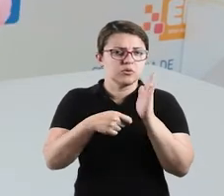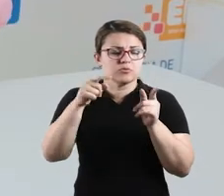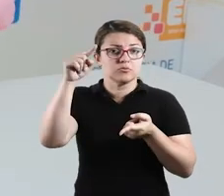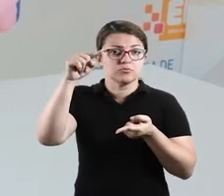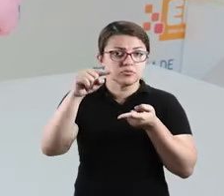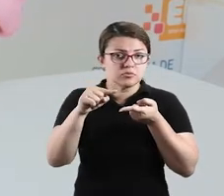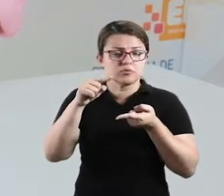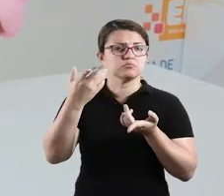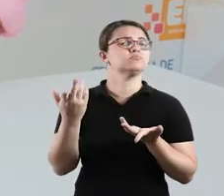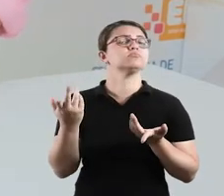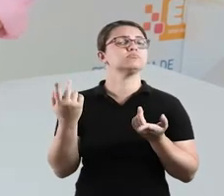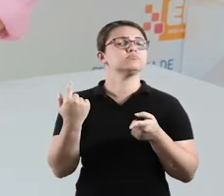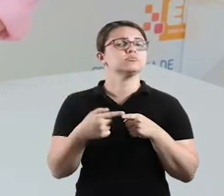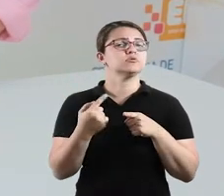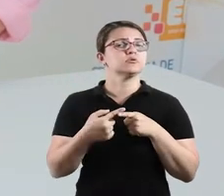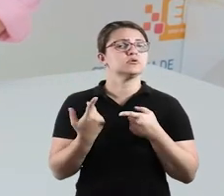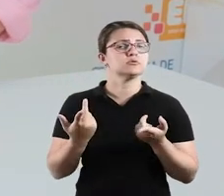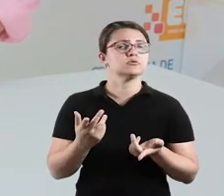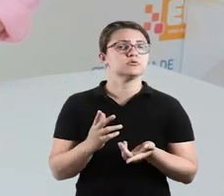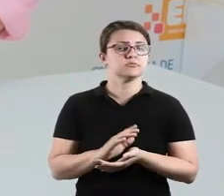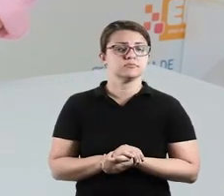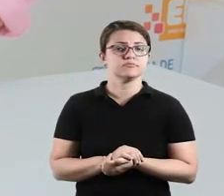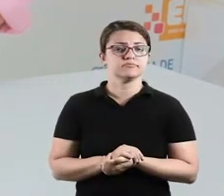Será por quê, aluno?